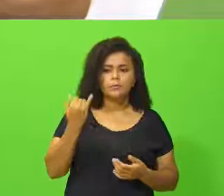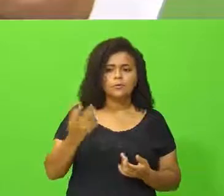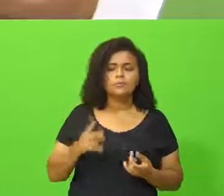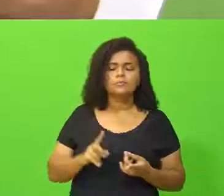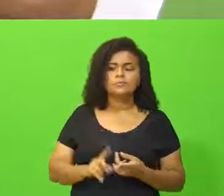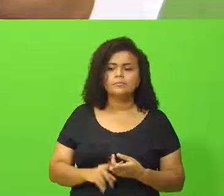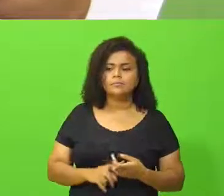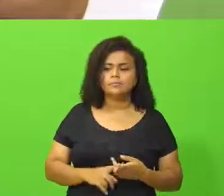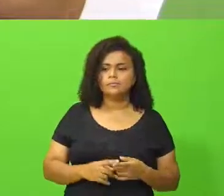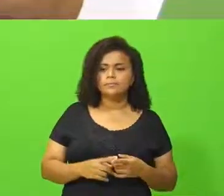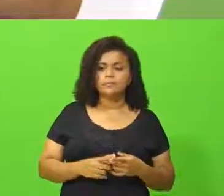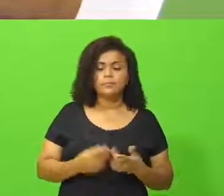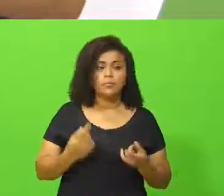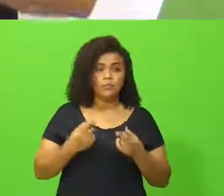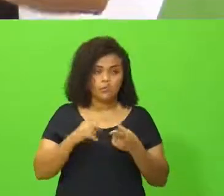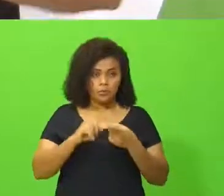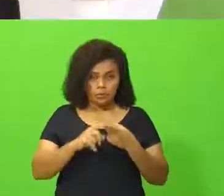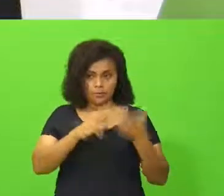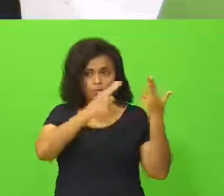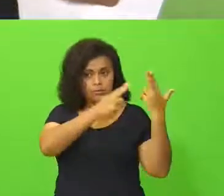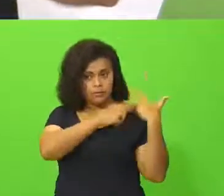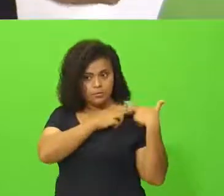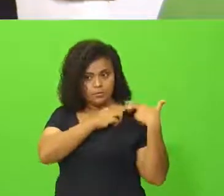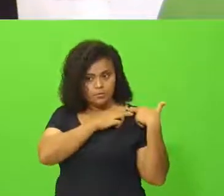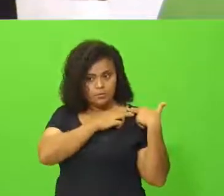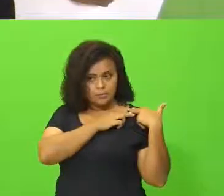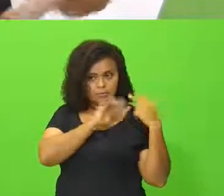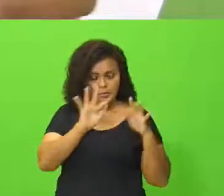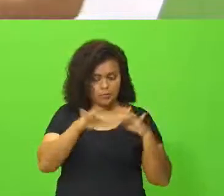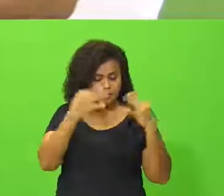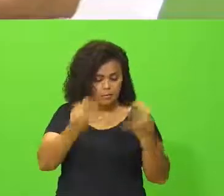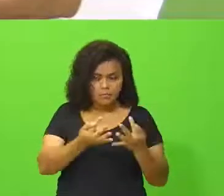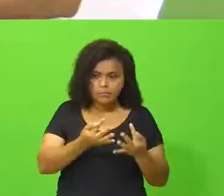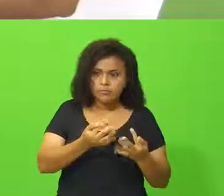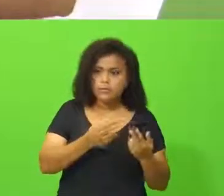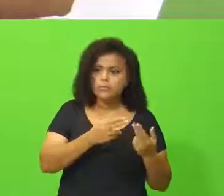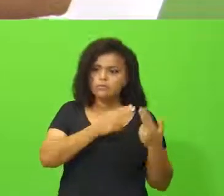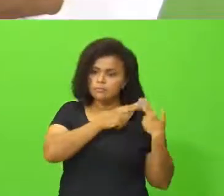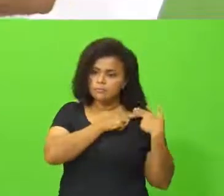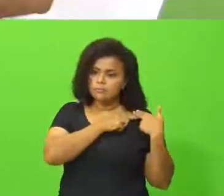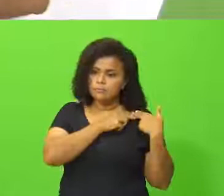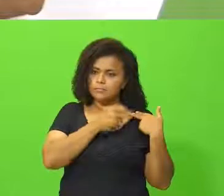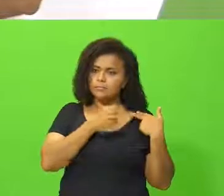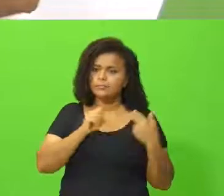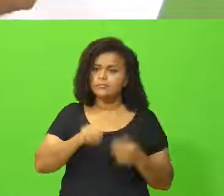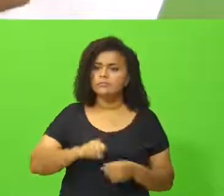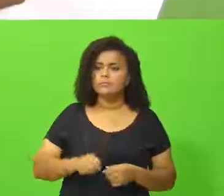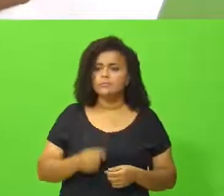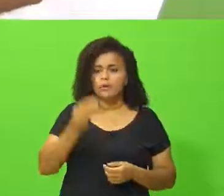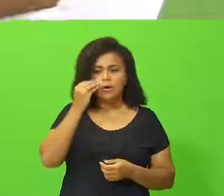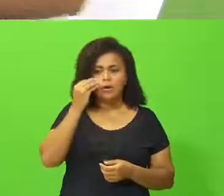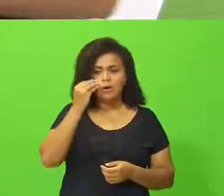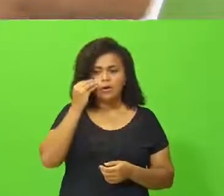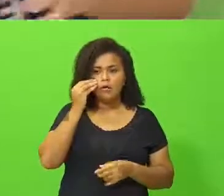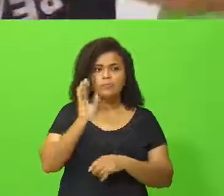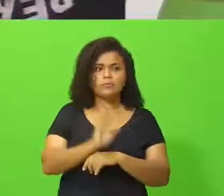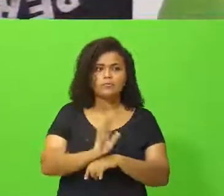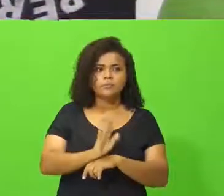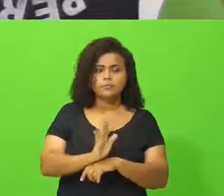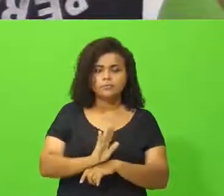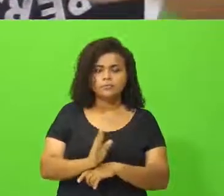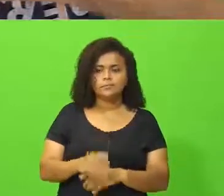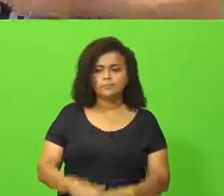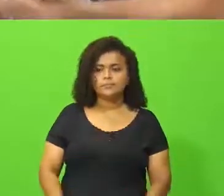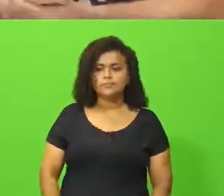casos, elas são as responsáveis pela renda familiar. Vamos ver o vídeo,